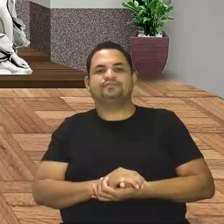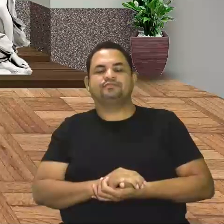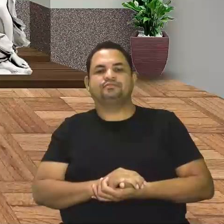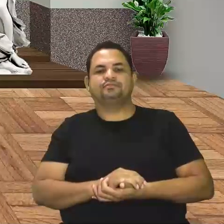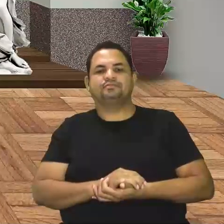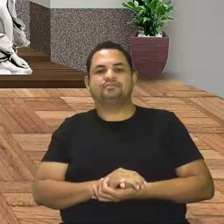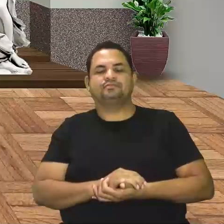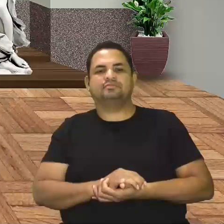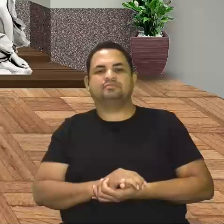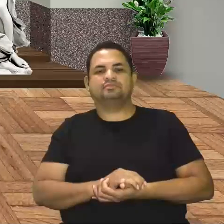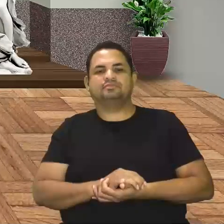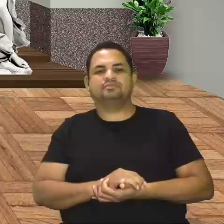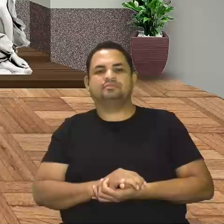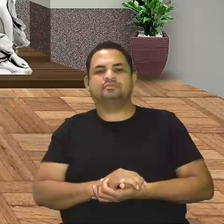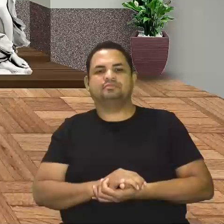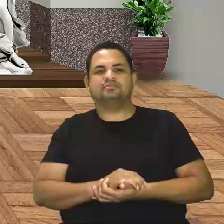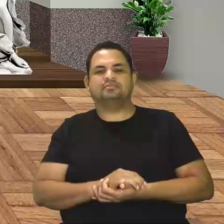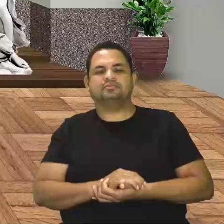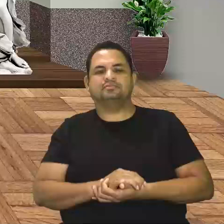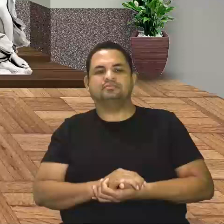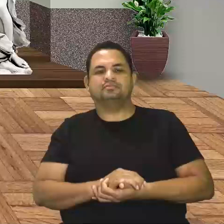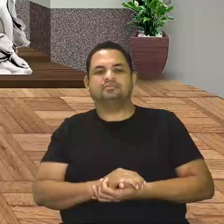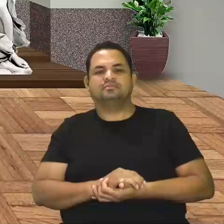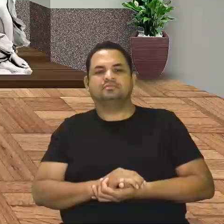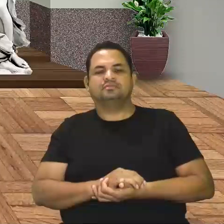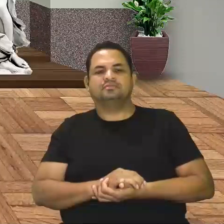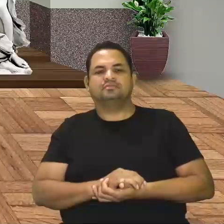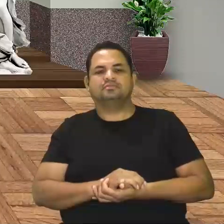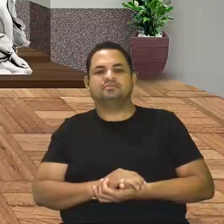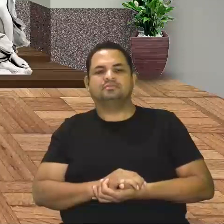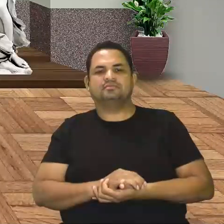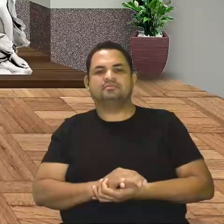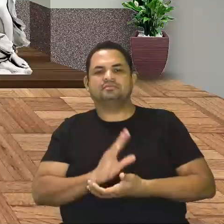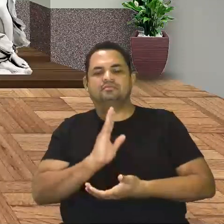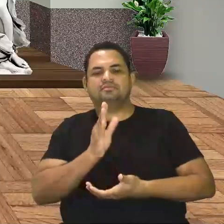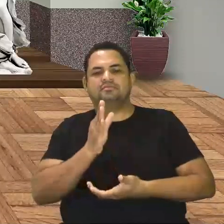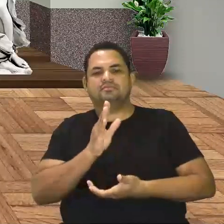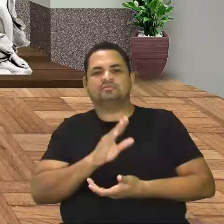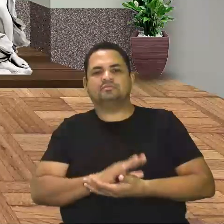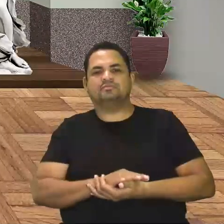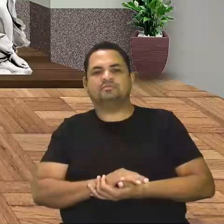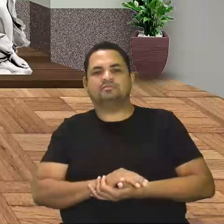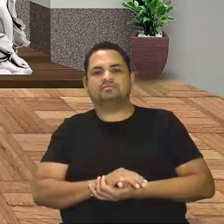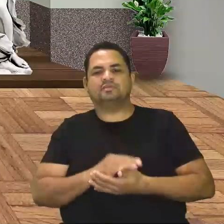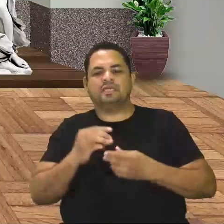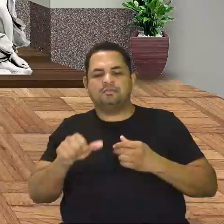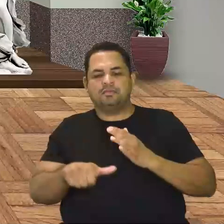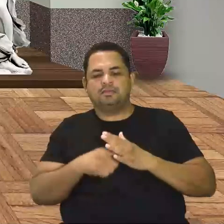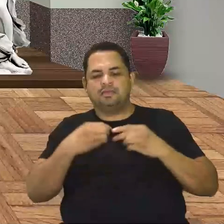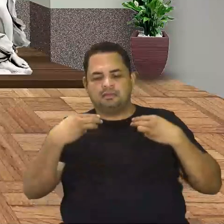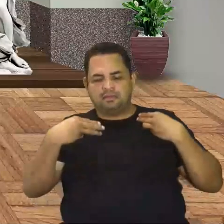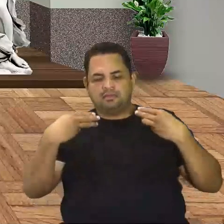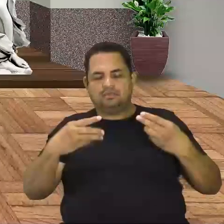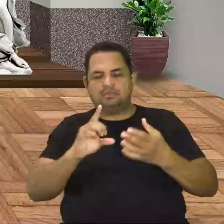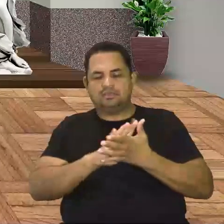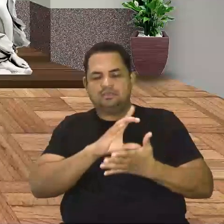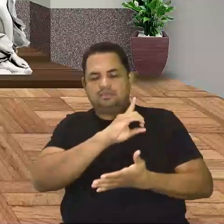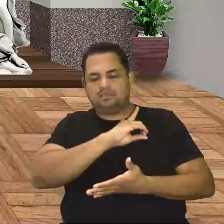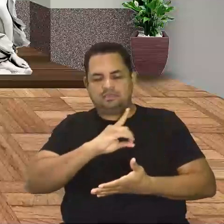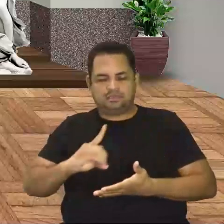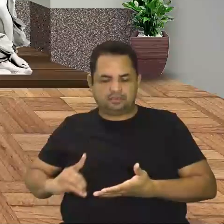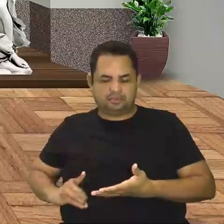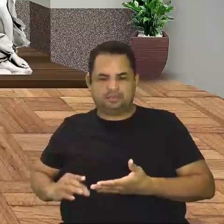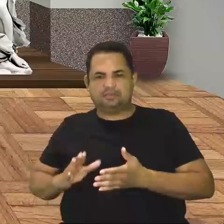tá? O Tancredo Neves, que já tinha sido primeiro-ministro, era deputado.